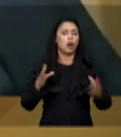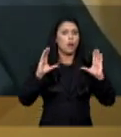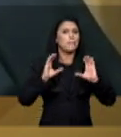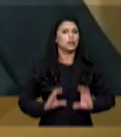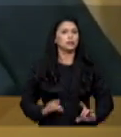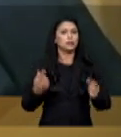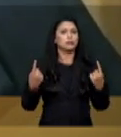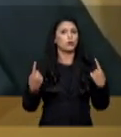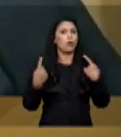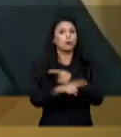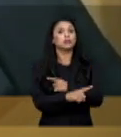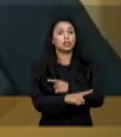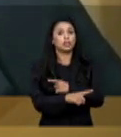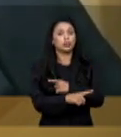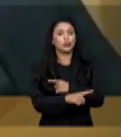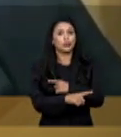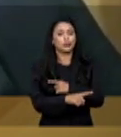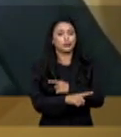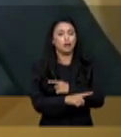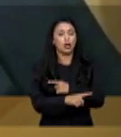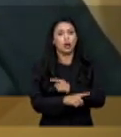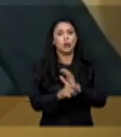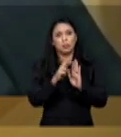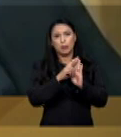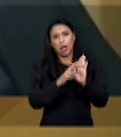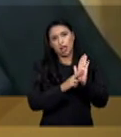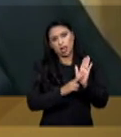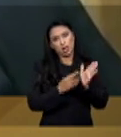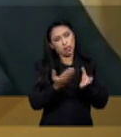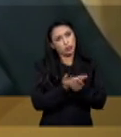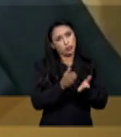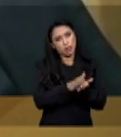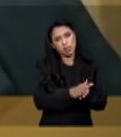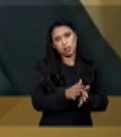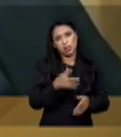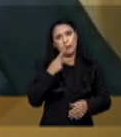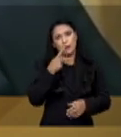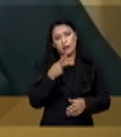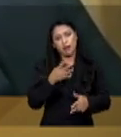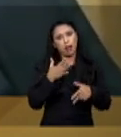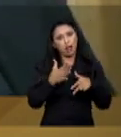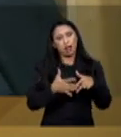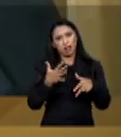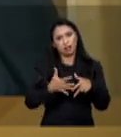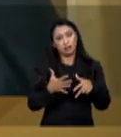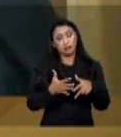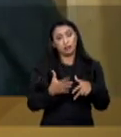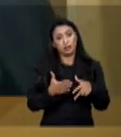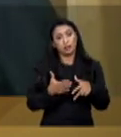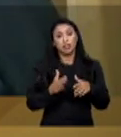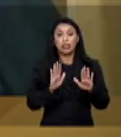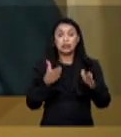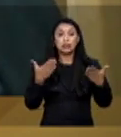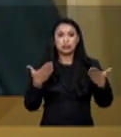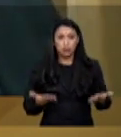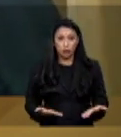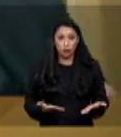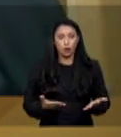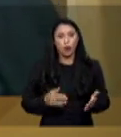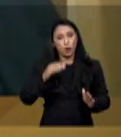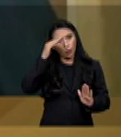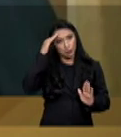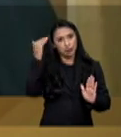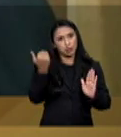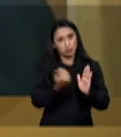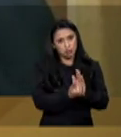Público quebrar uma regra processual para sustentar o respeito às demais. Então, nos termos da